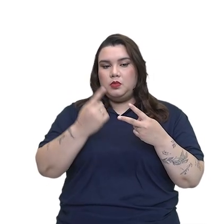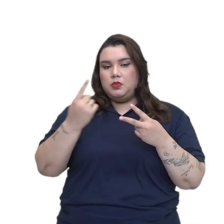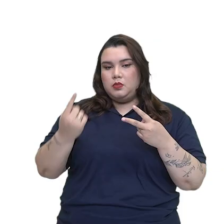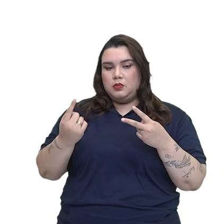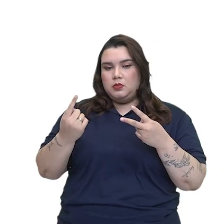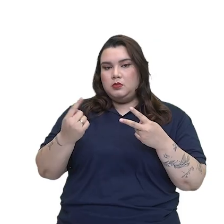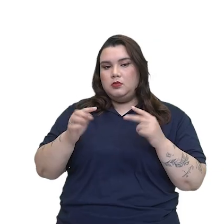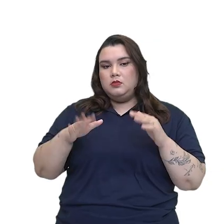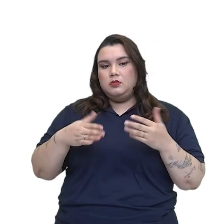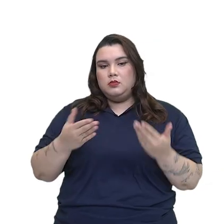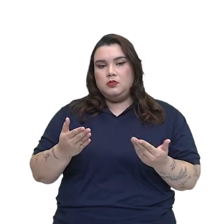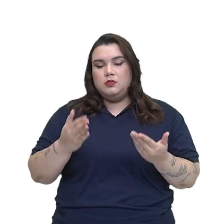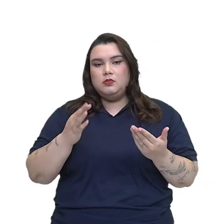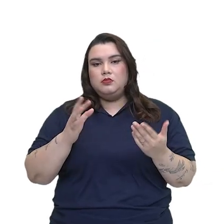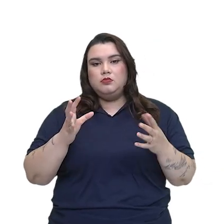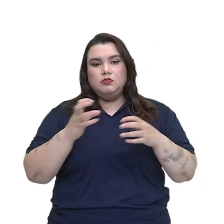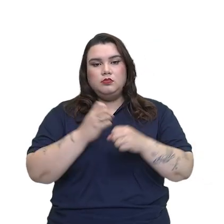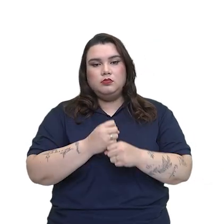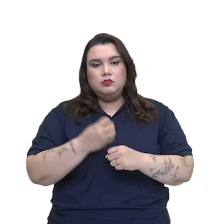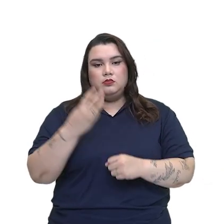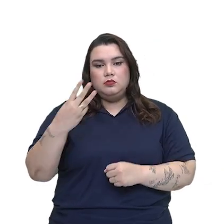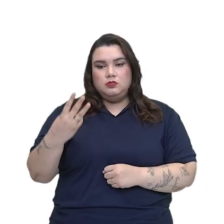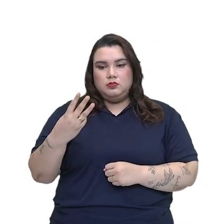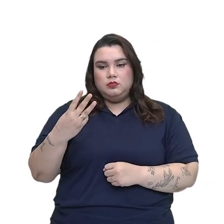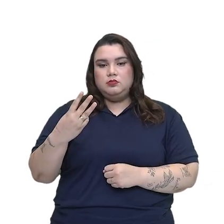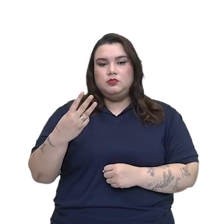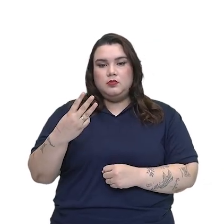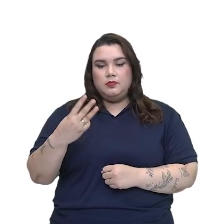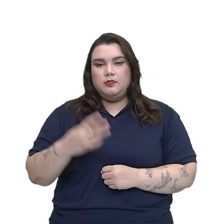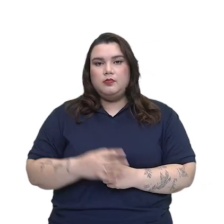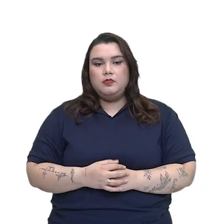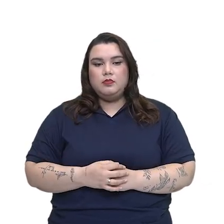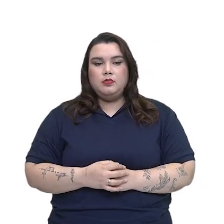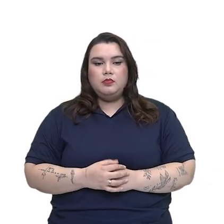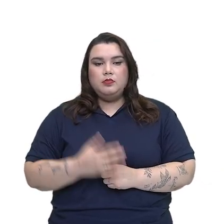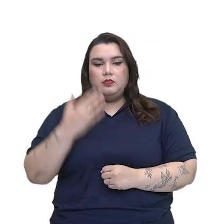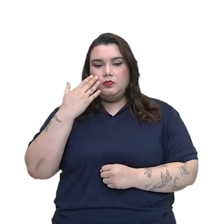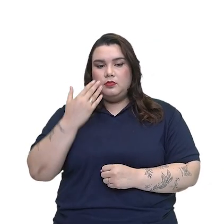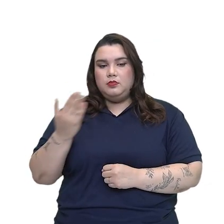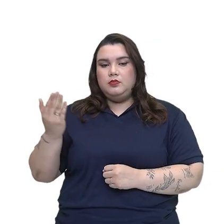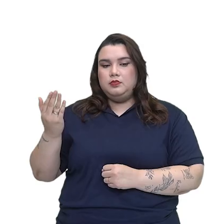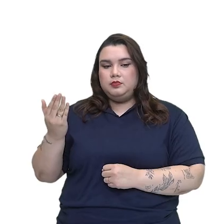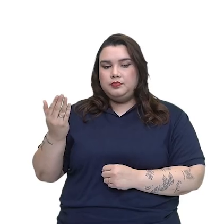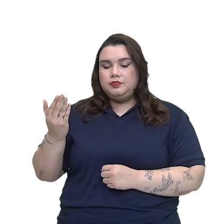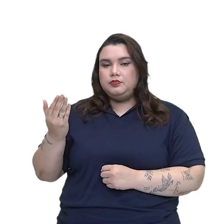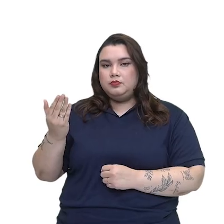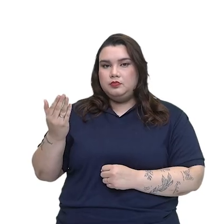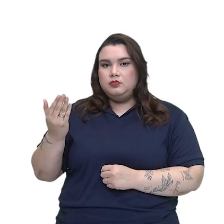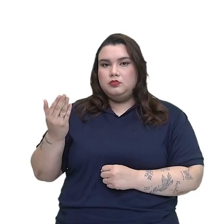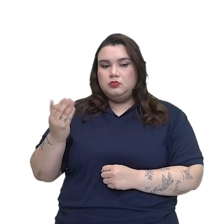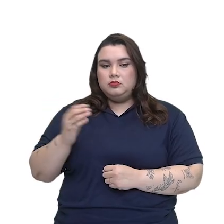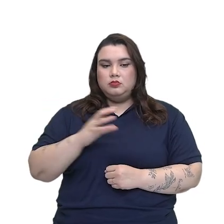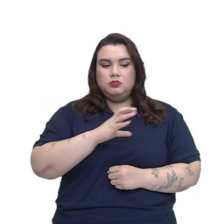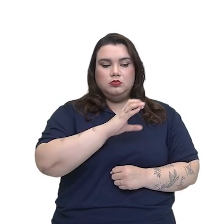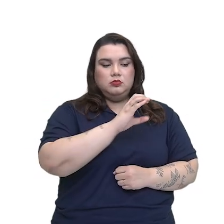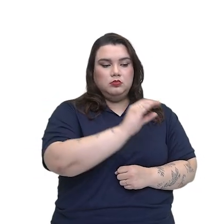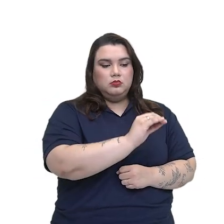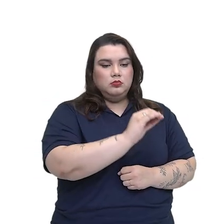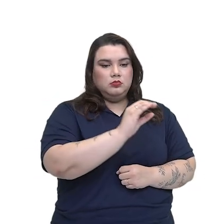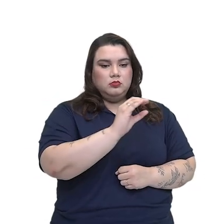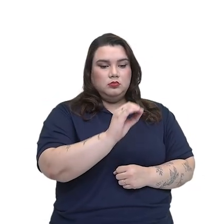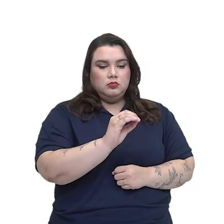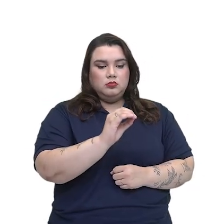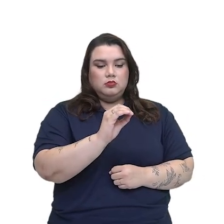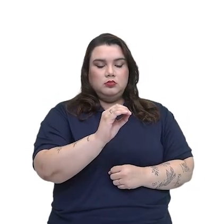quantas casas? 1. Qual é o total de casas? 3. Então, lá vem, ó, 1, 2, 3.